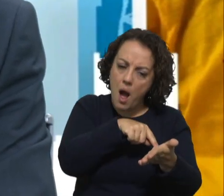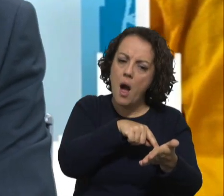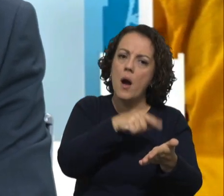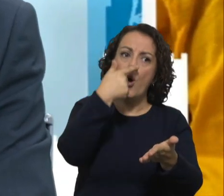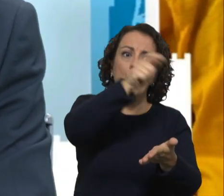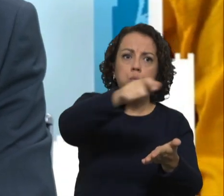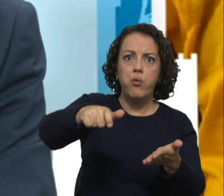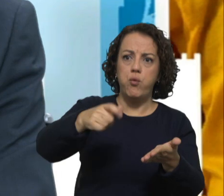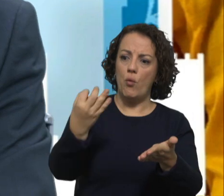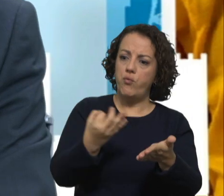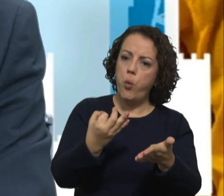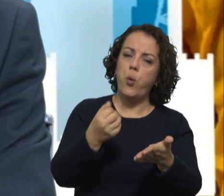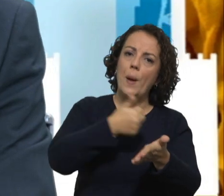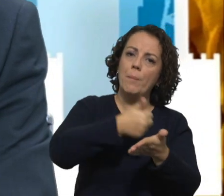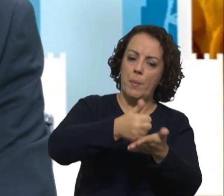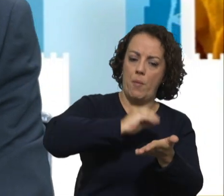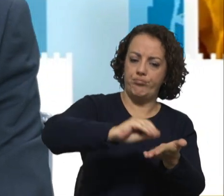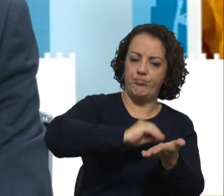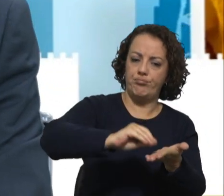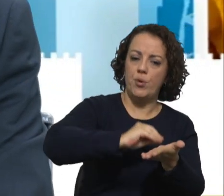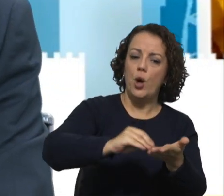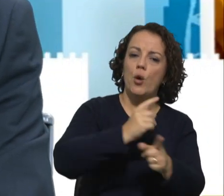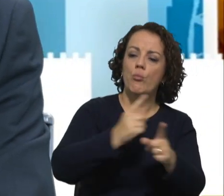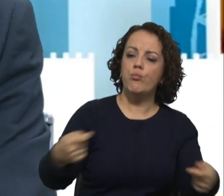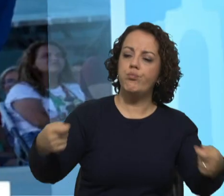de alguma forma, reflete na Bíblia sobre a experiência da salvação.